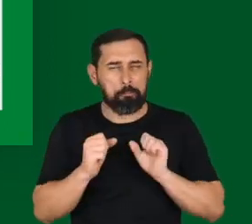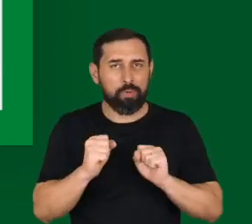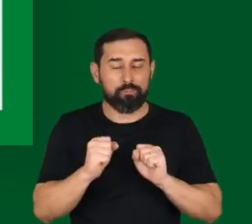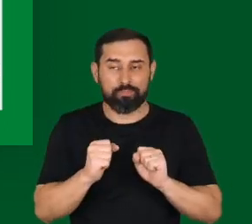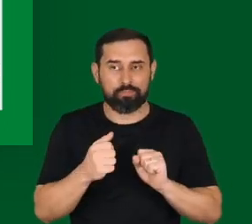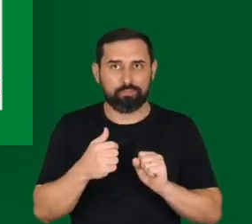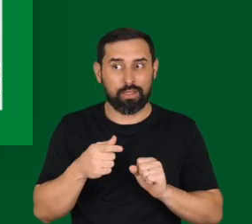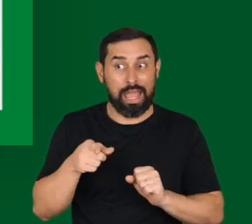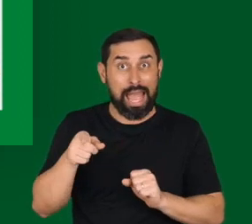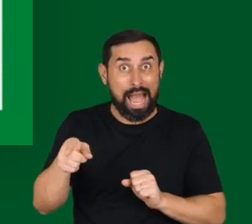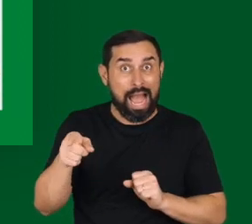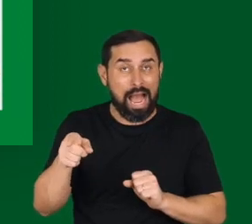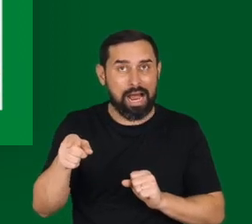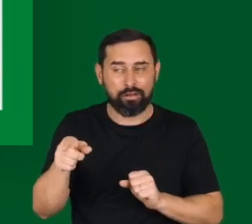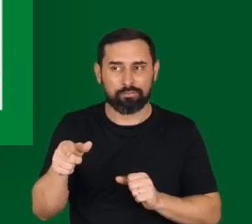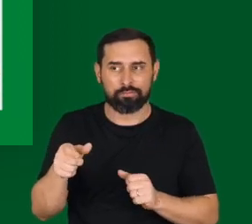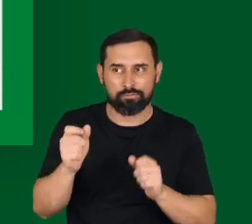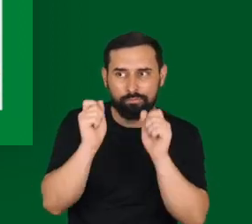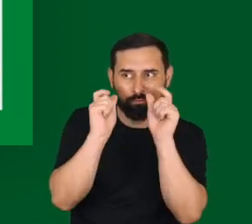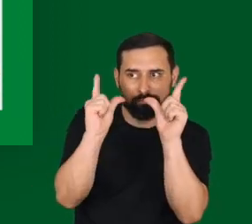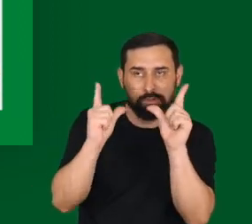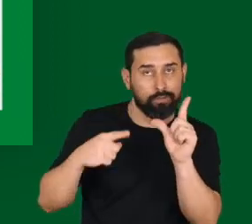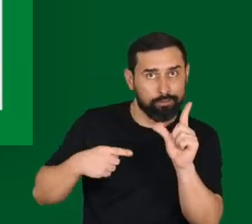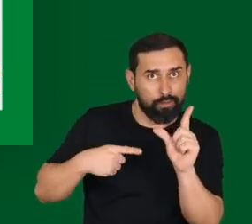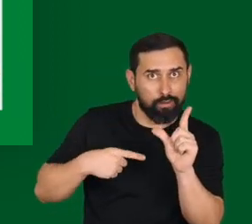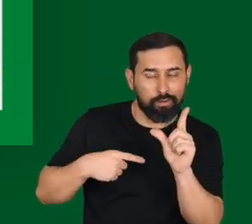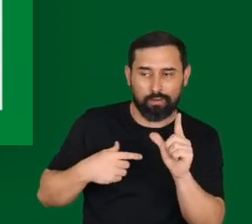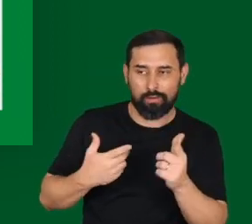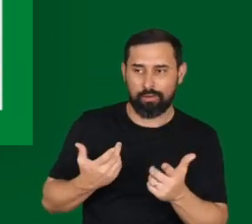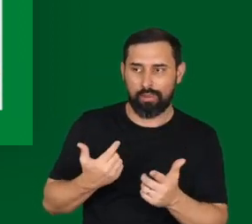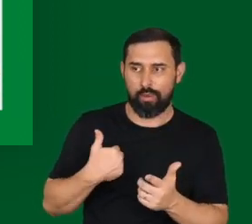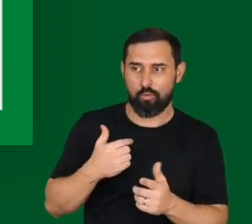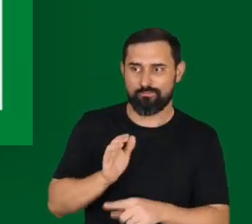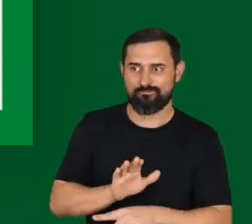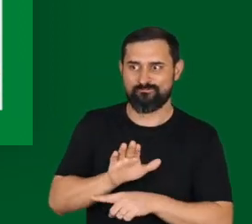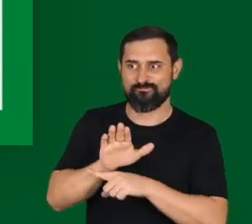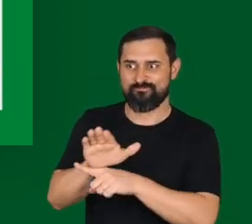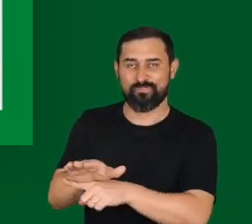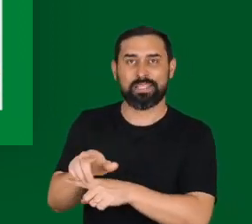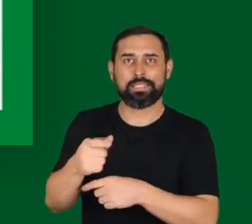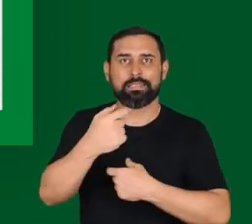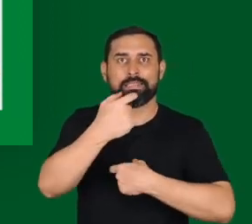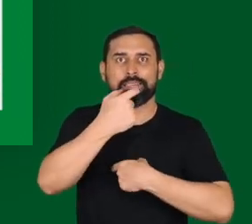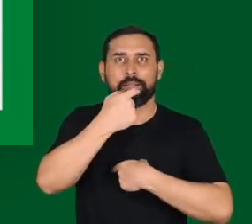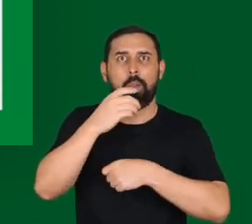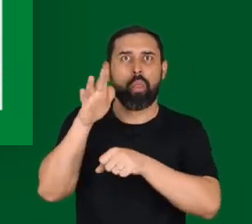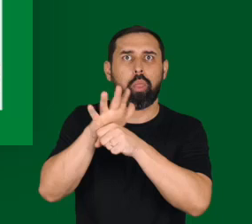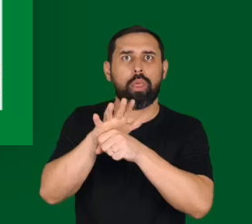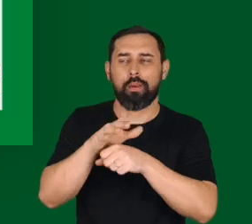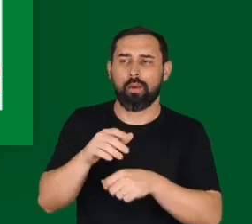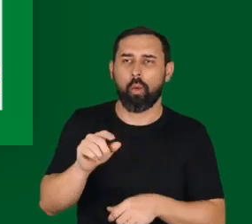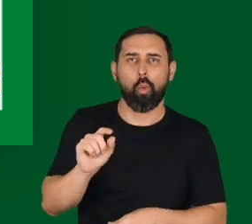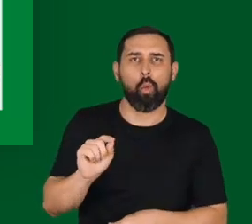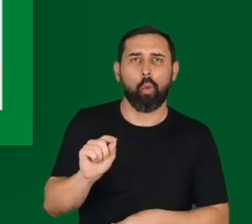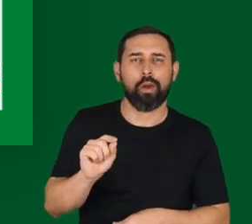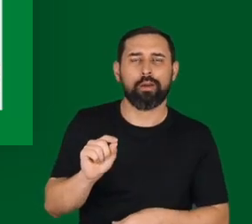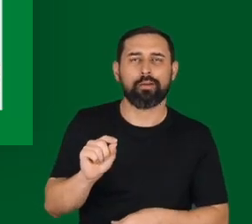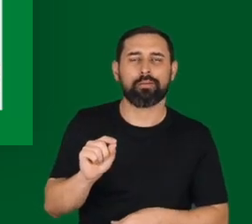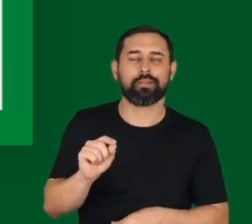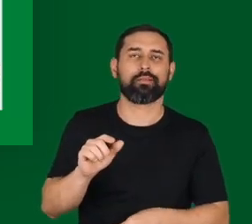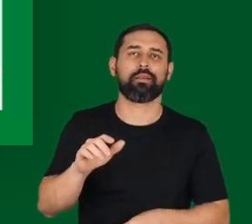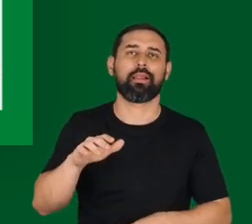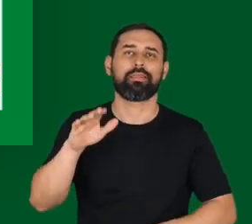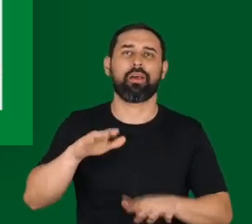essa via aérea pérvia, se tratando de um paciente inconsciente, né, a maioria das causas de obstrução de via aérea em